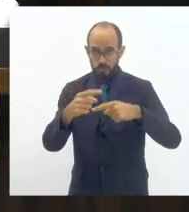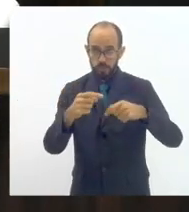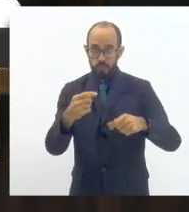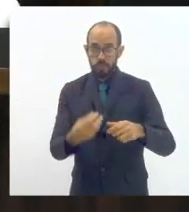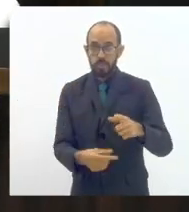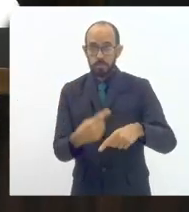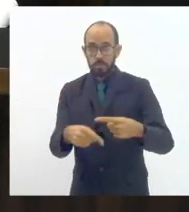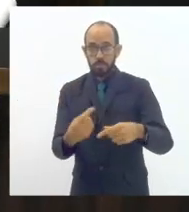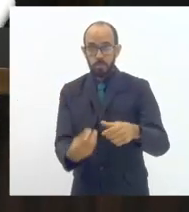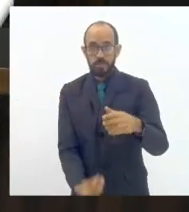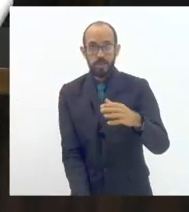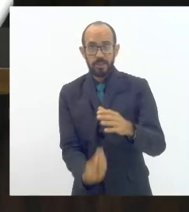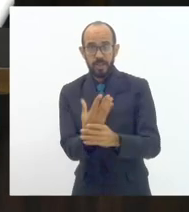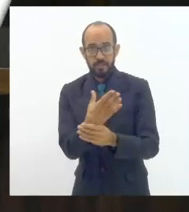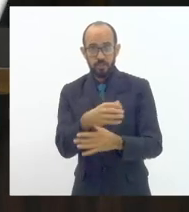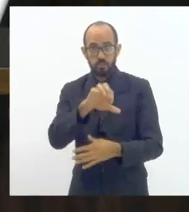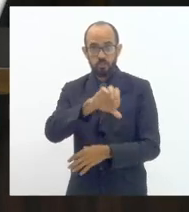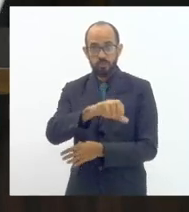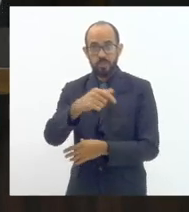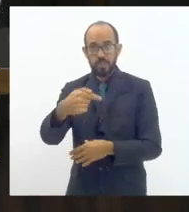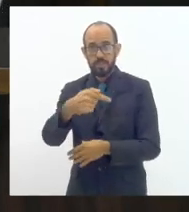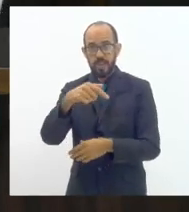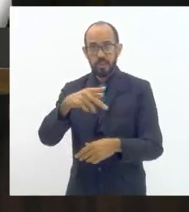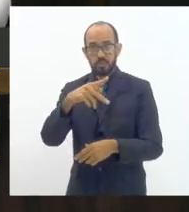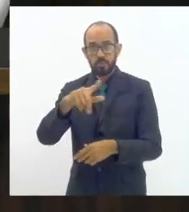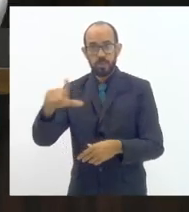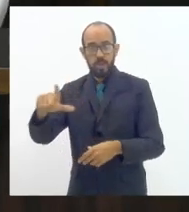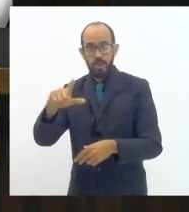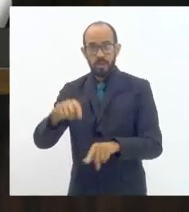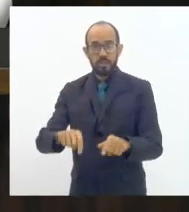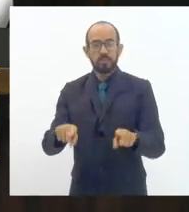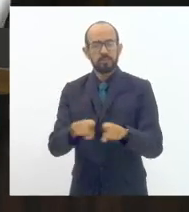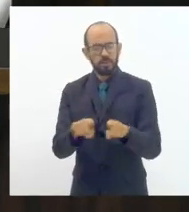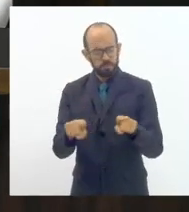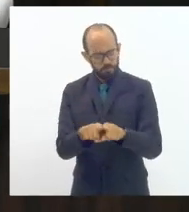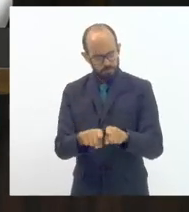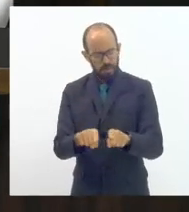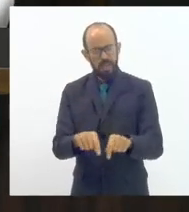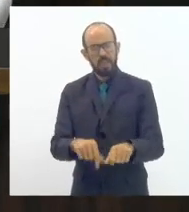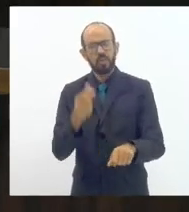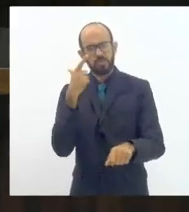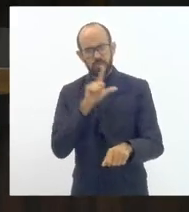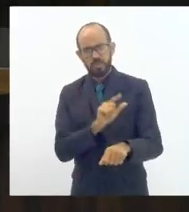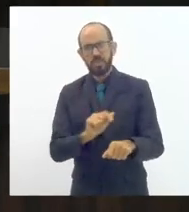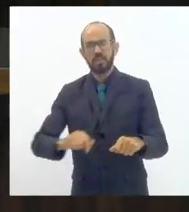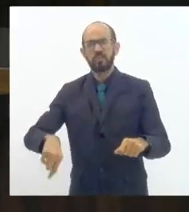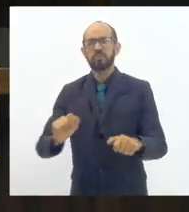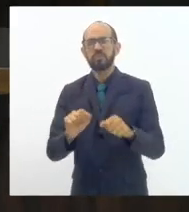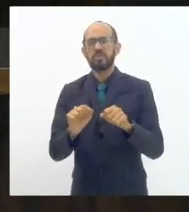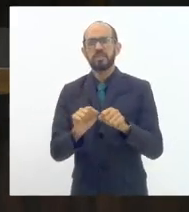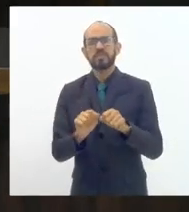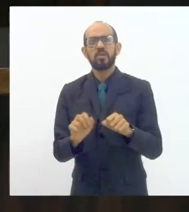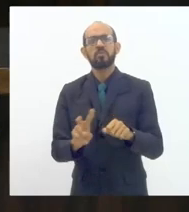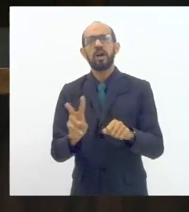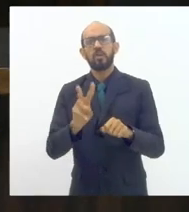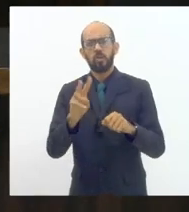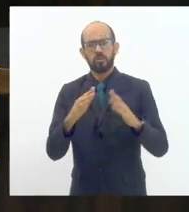dos 97 projetos de lei, façam também valer o nome de Casa de Leis. Bom,